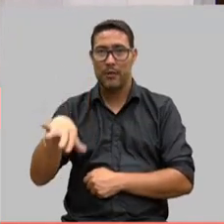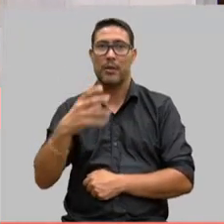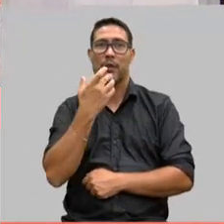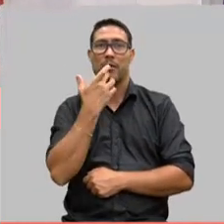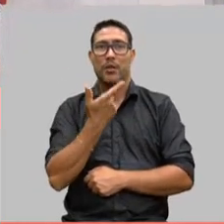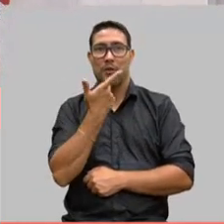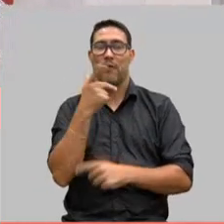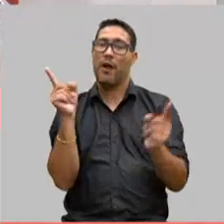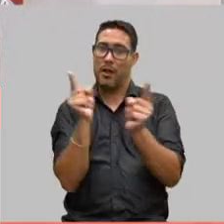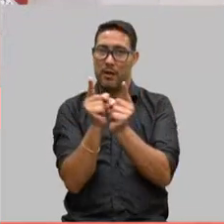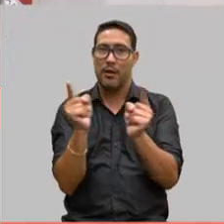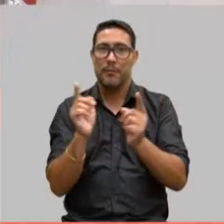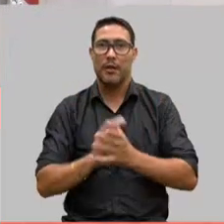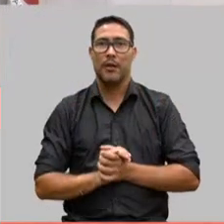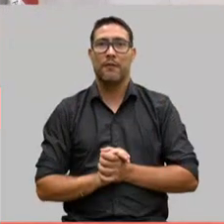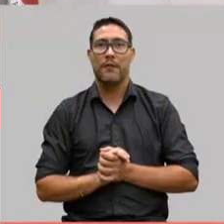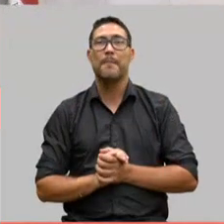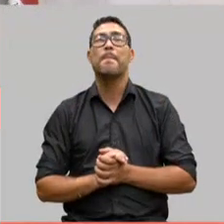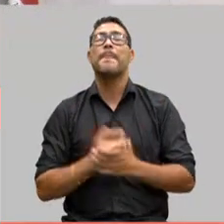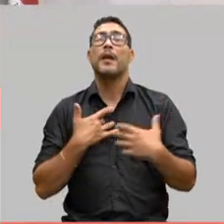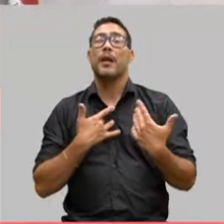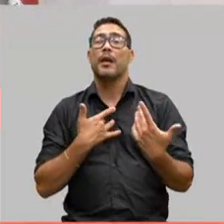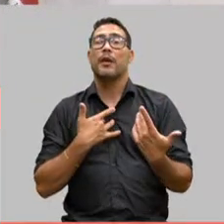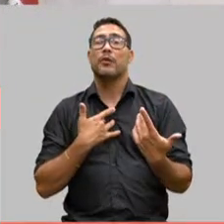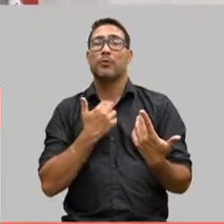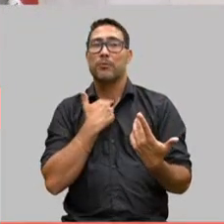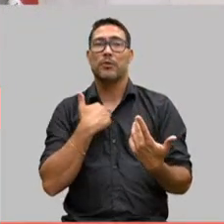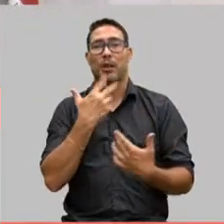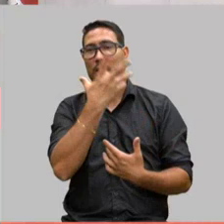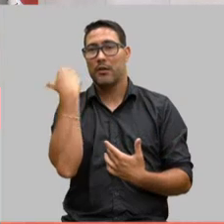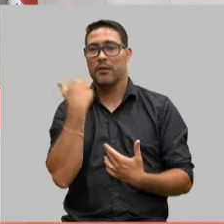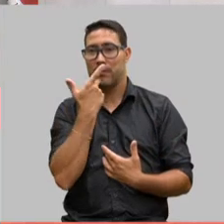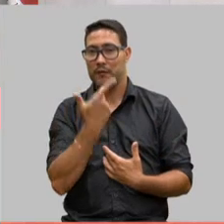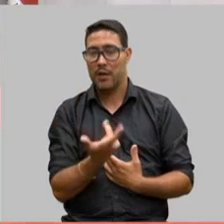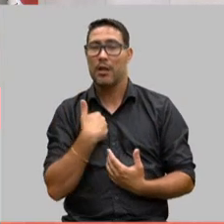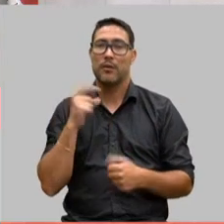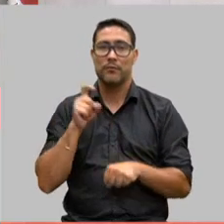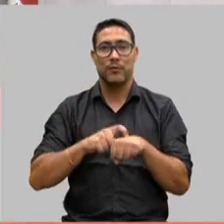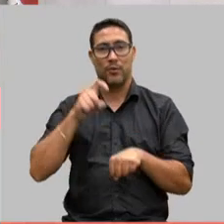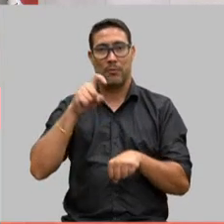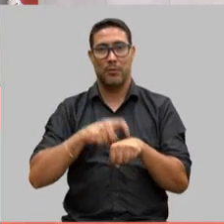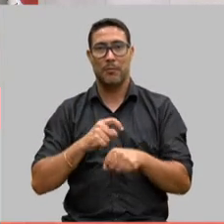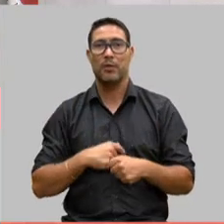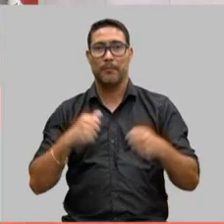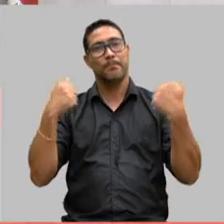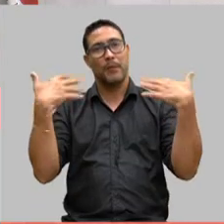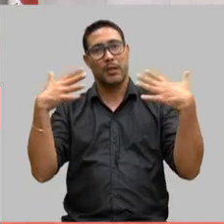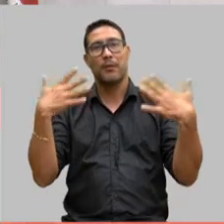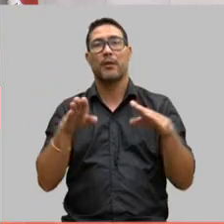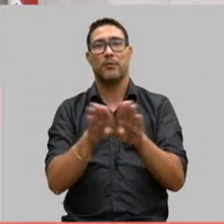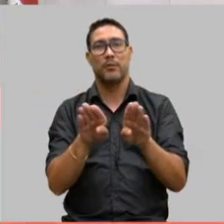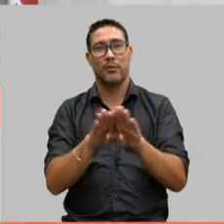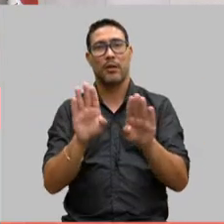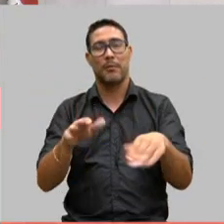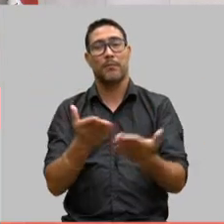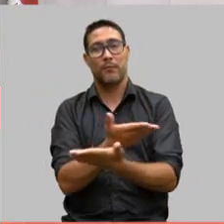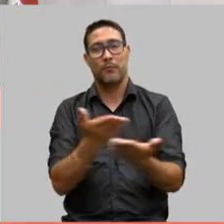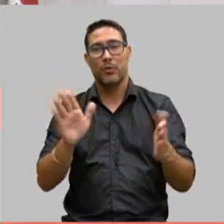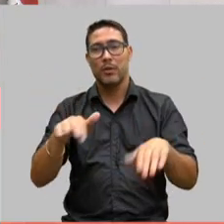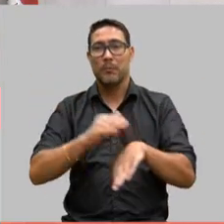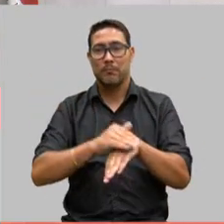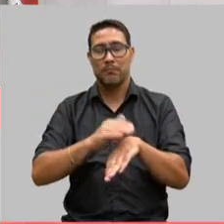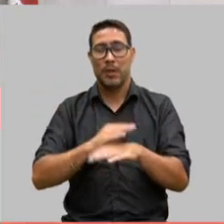viu, presidente? Mas não poderia deixar de falar nesse momento. Parabenizando Vossa Excelência pela iniciativa